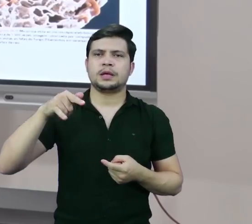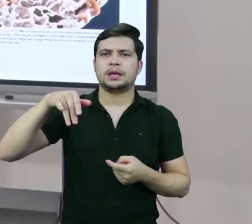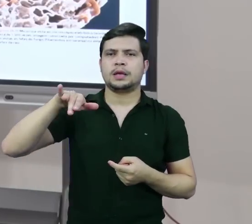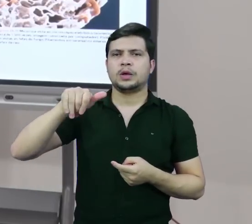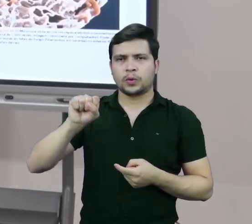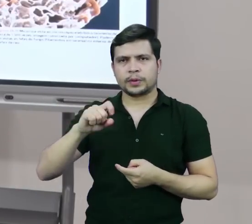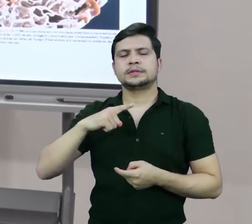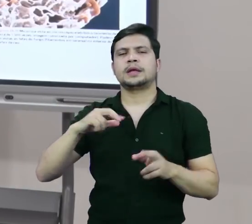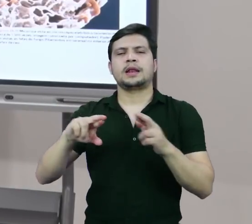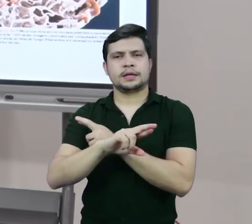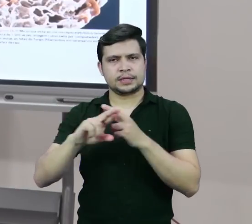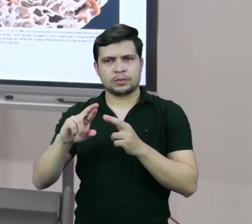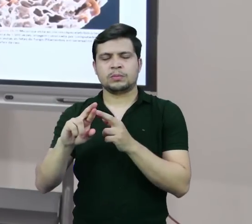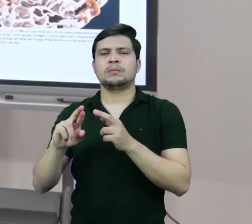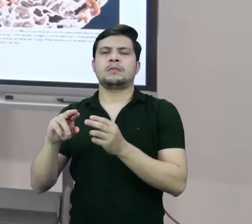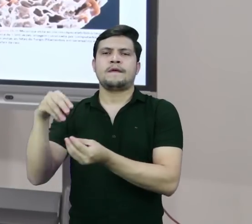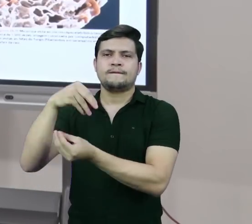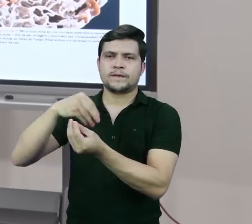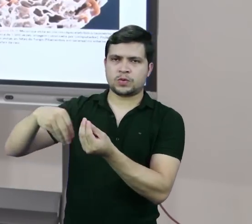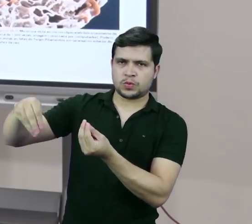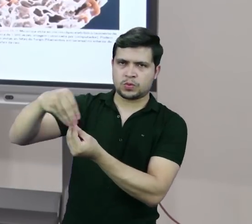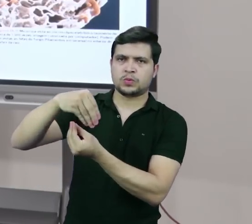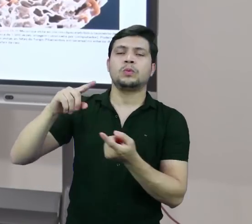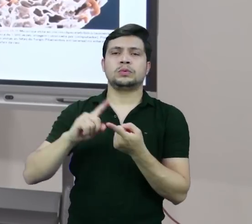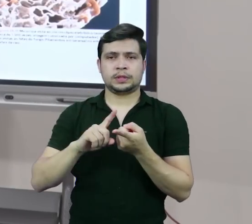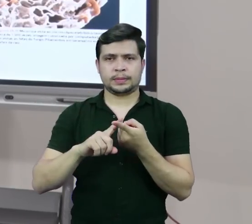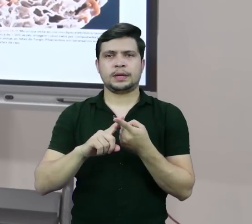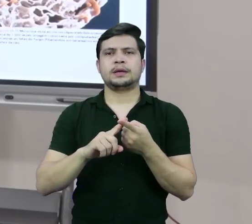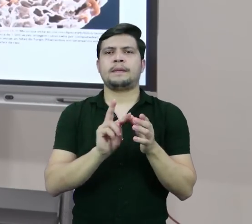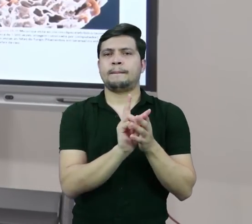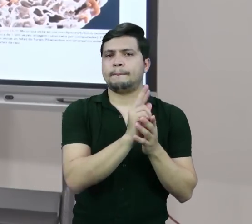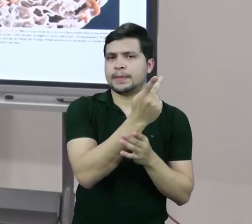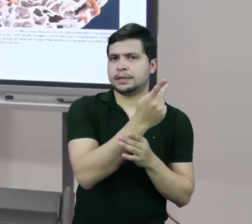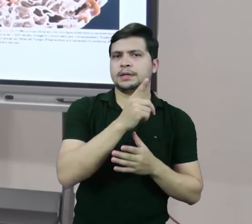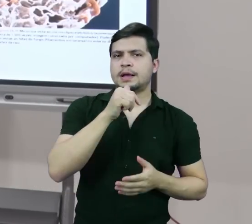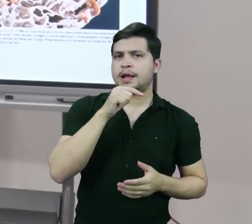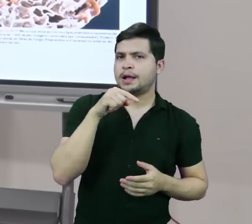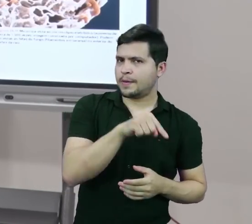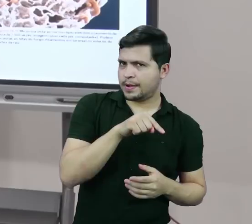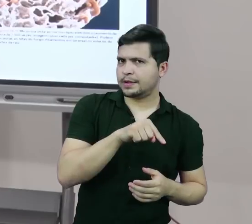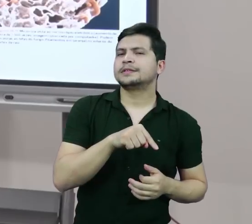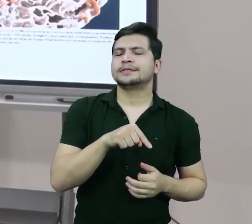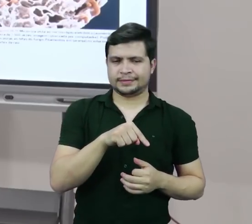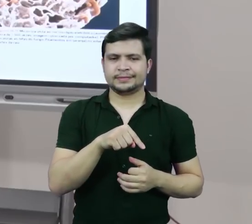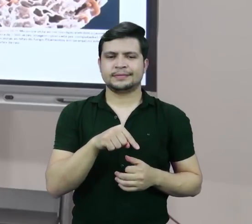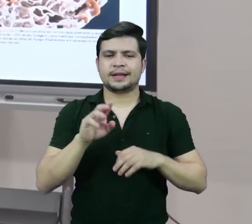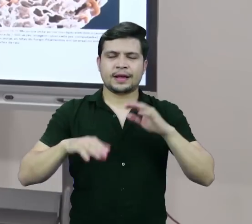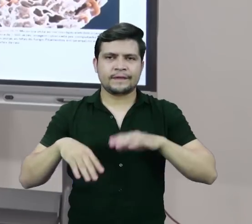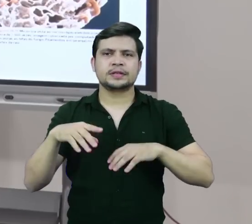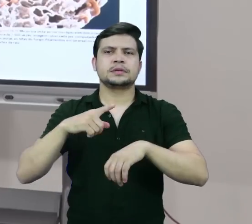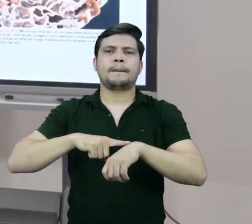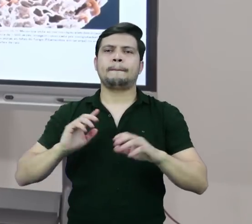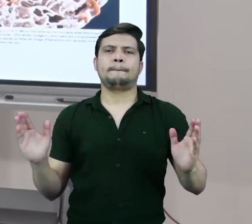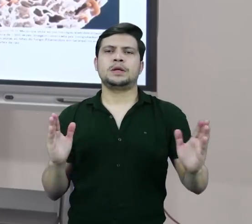mutualística entre fungos e algas, né? A gente vê muitos líquens no período chuvoso, né? No tronco das árvores,